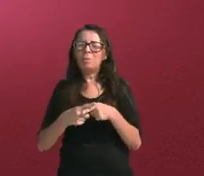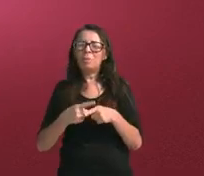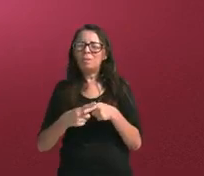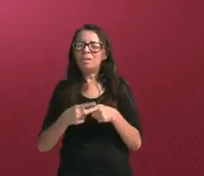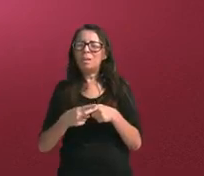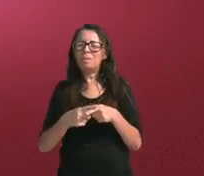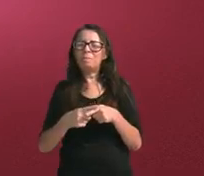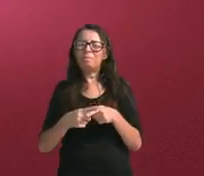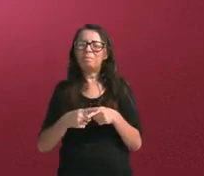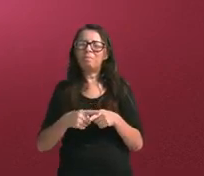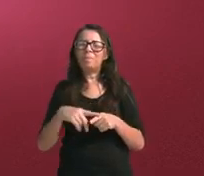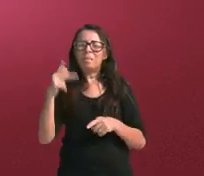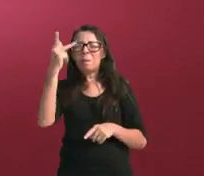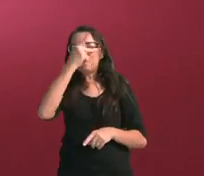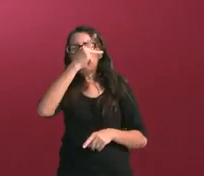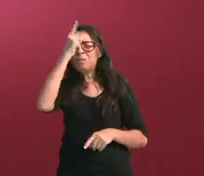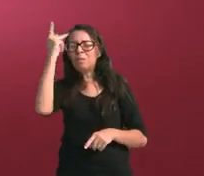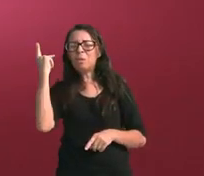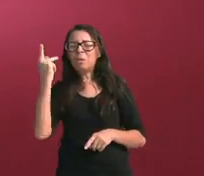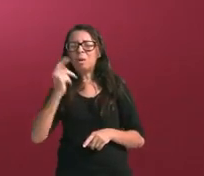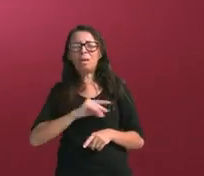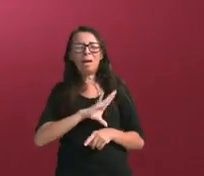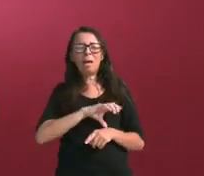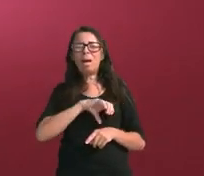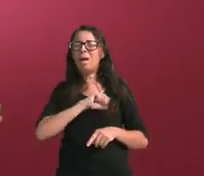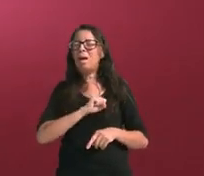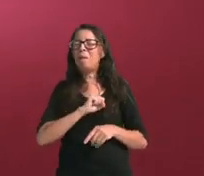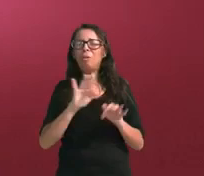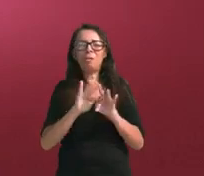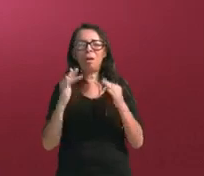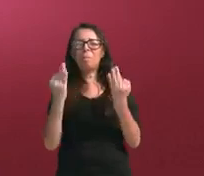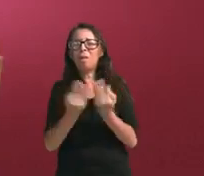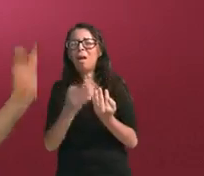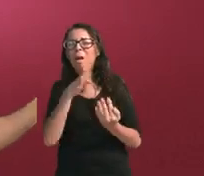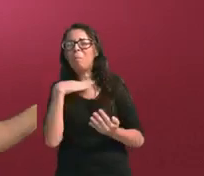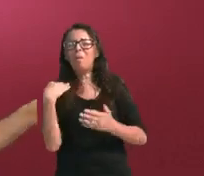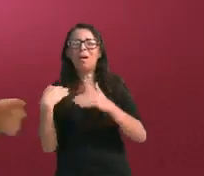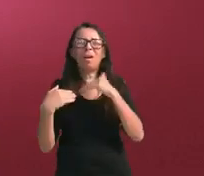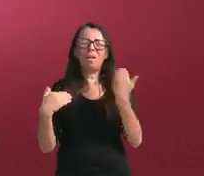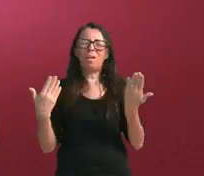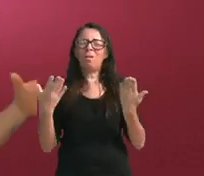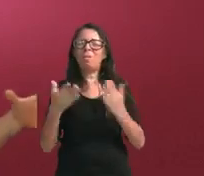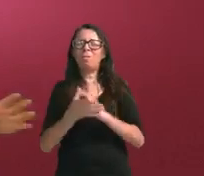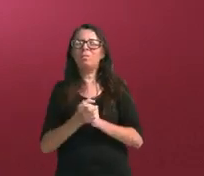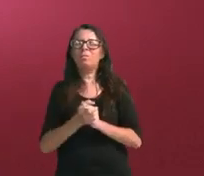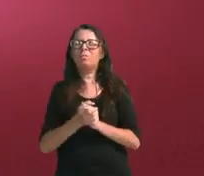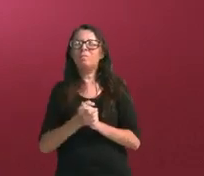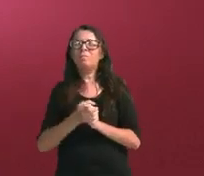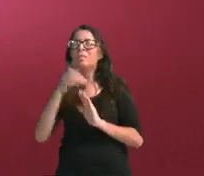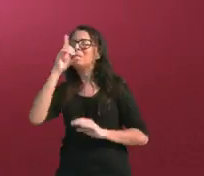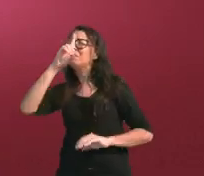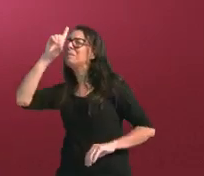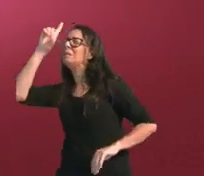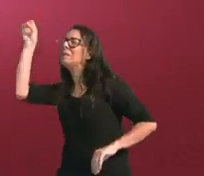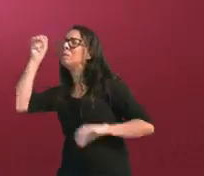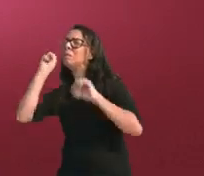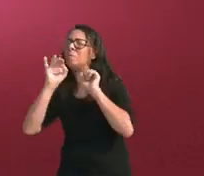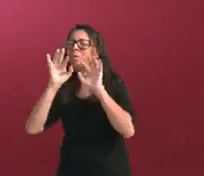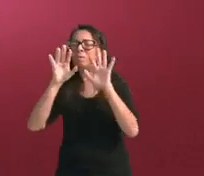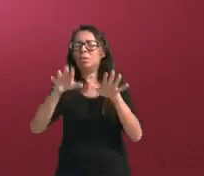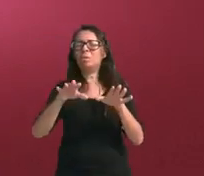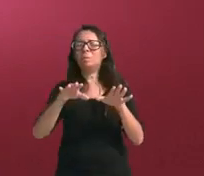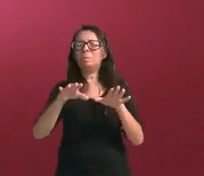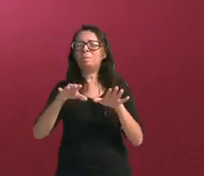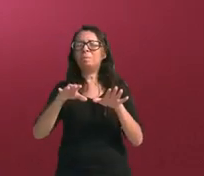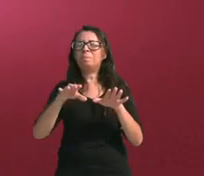dessa pandemia, meu Pai. Não só aqui em Catanduva, mas todo o Brasil e todo o mundo, se assim for da Tua vontade, ó